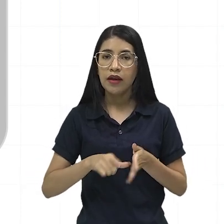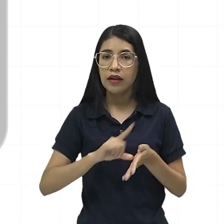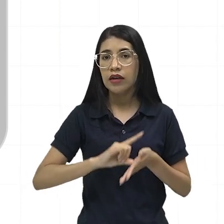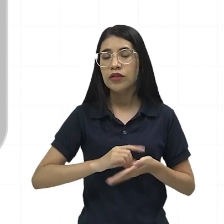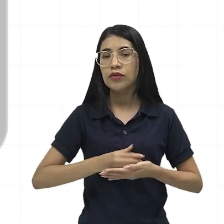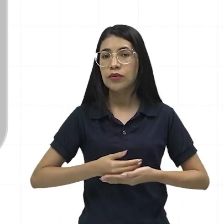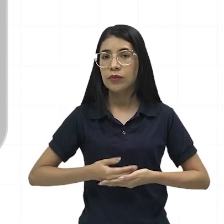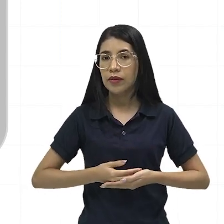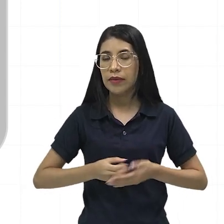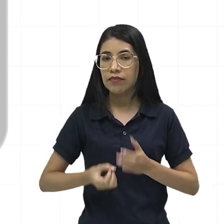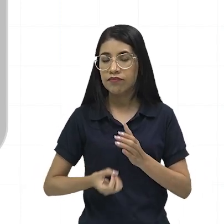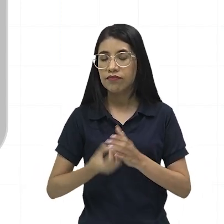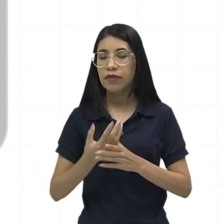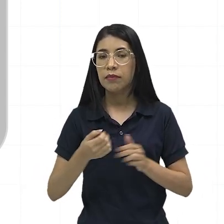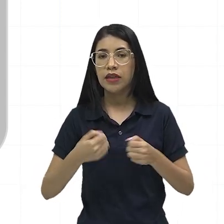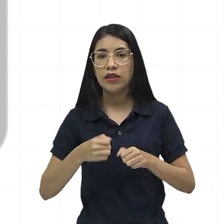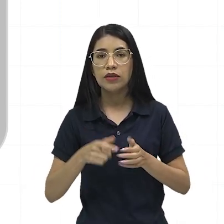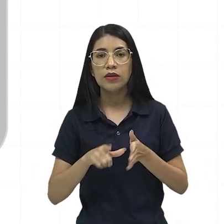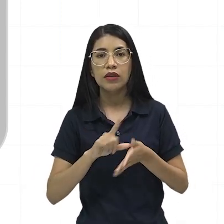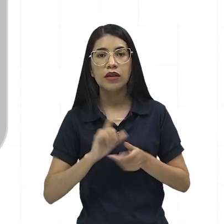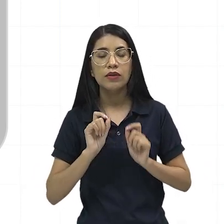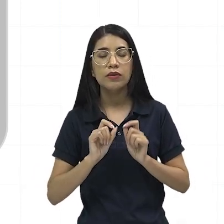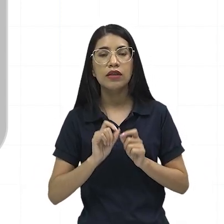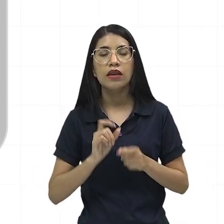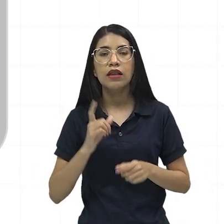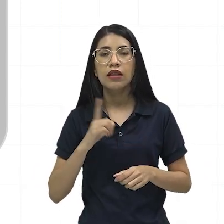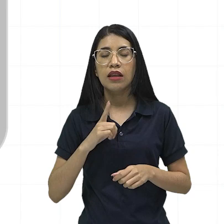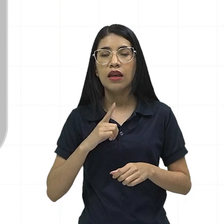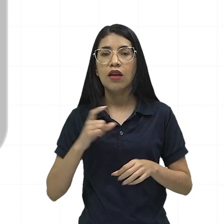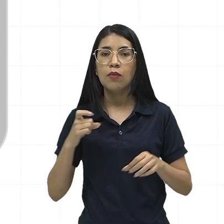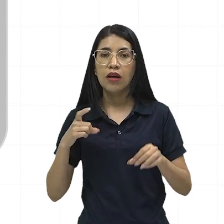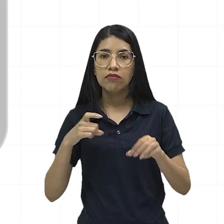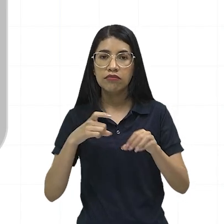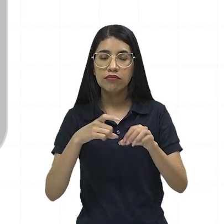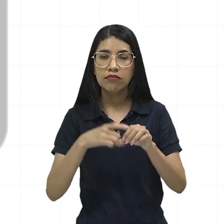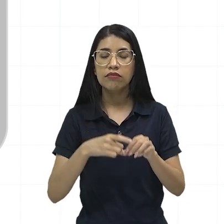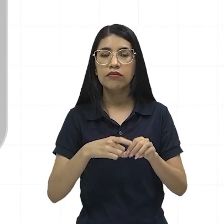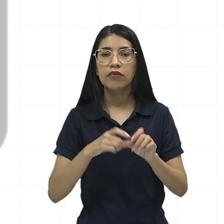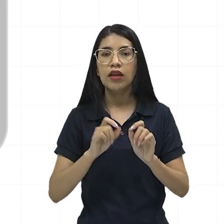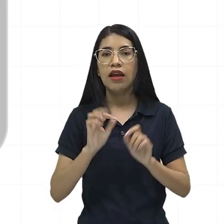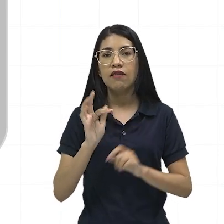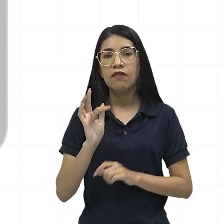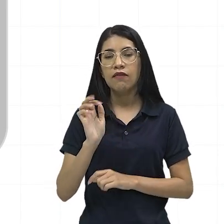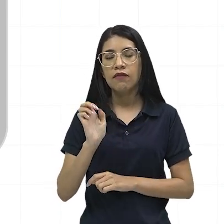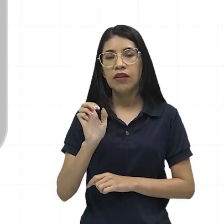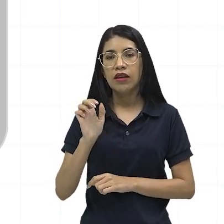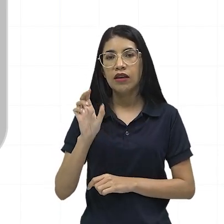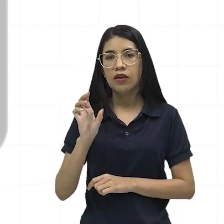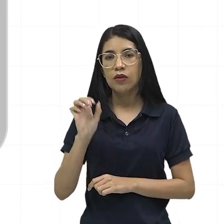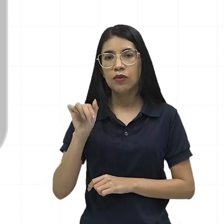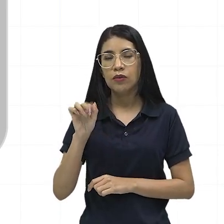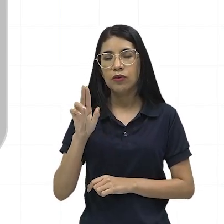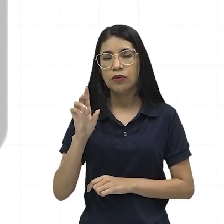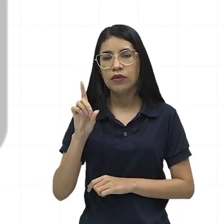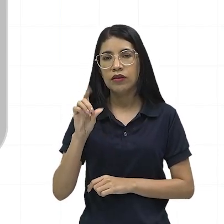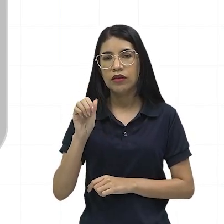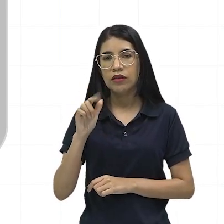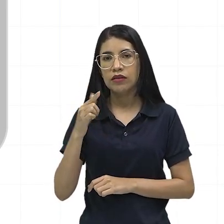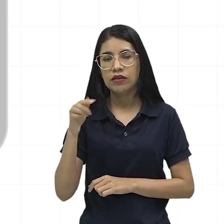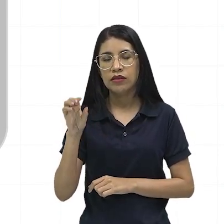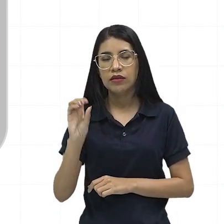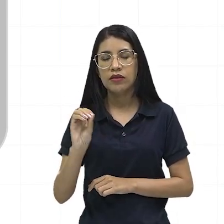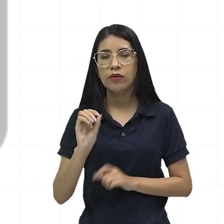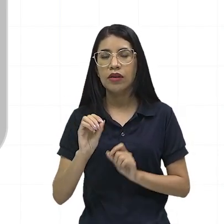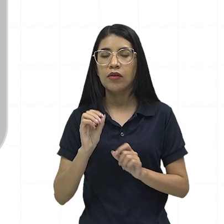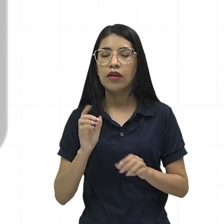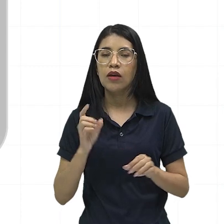foi necessário aí existir uma fecundação, que é o processo, né, que vai ocorrer de fato ali